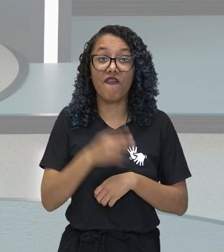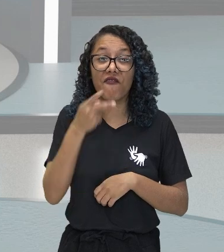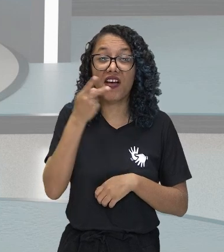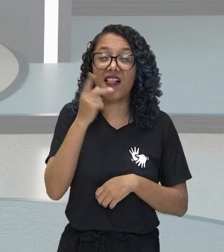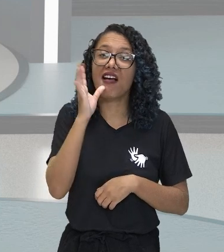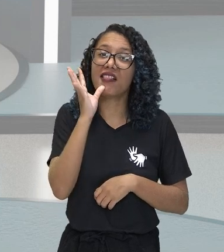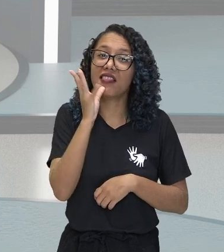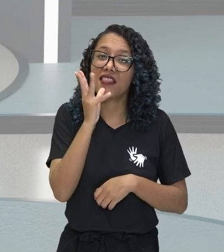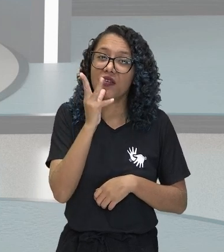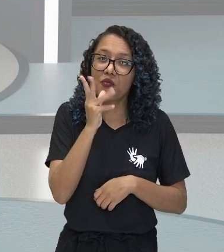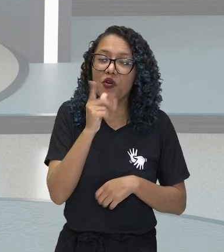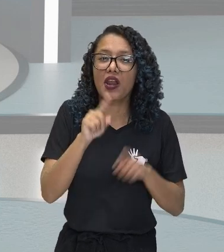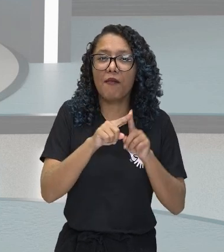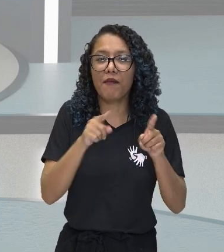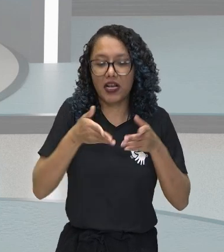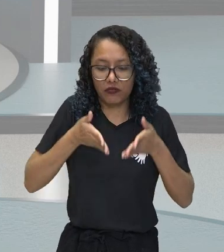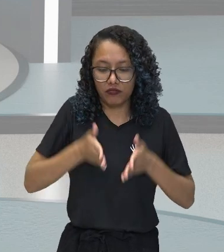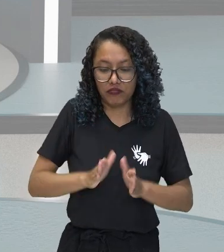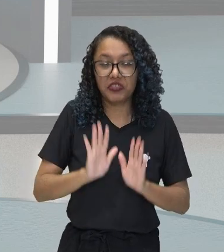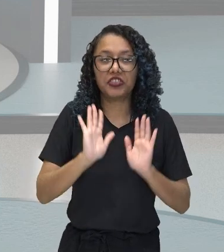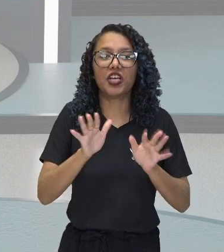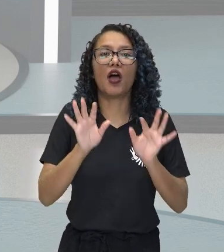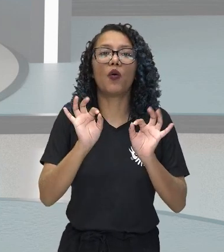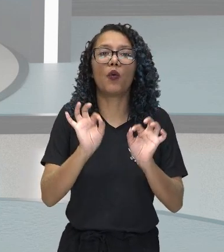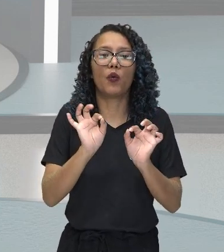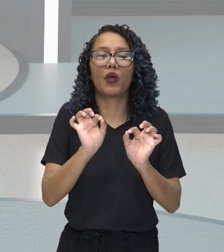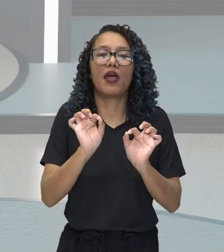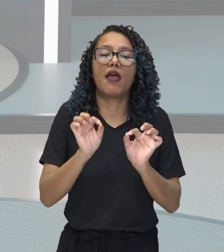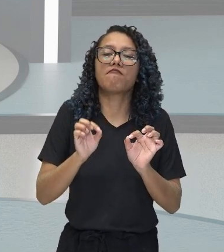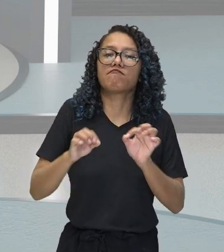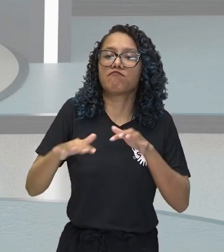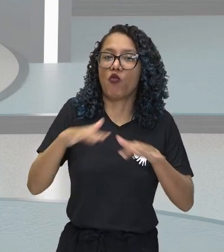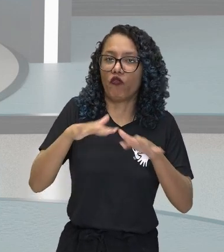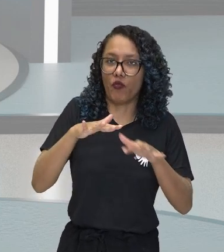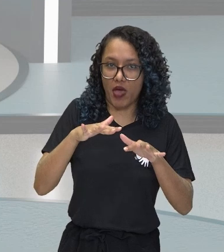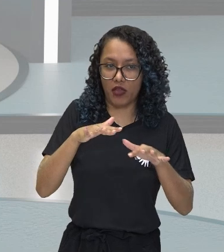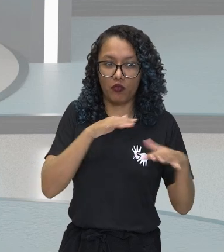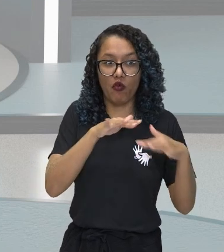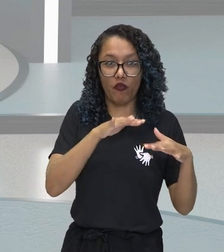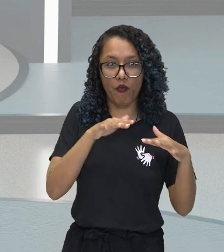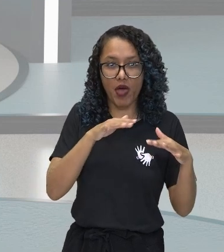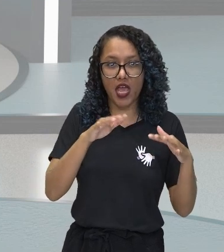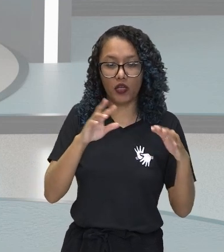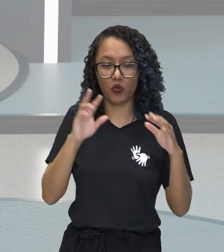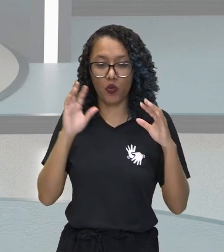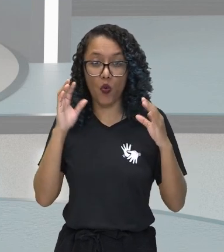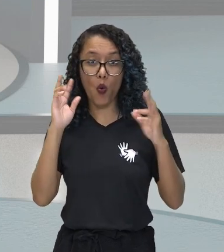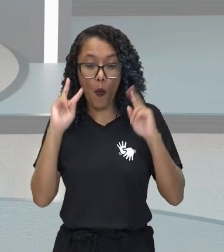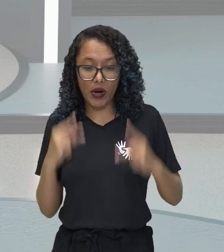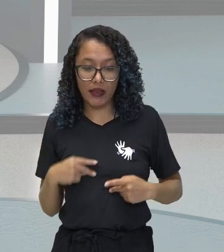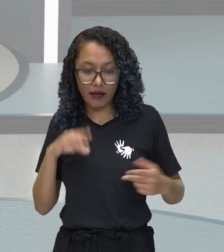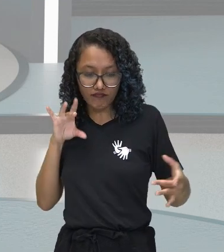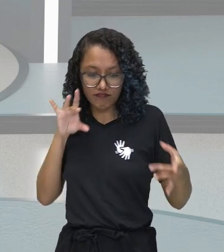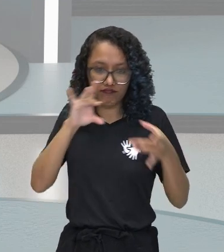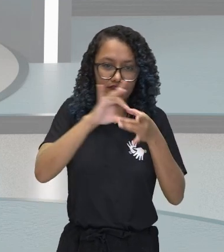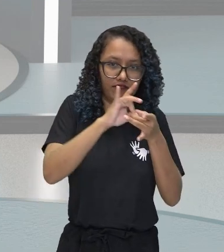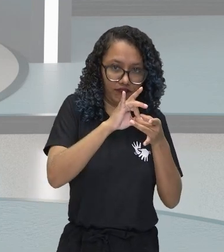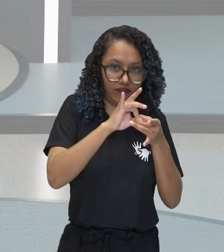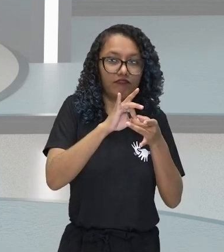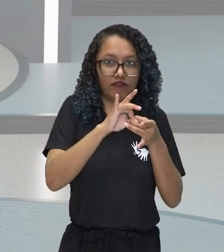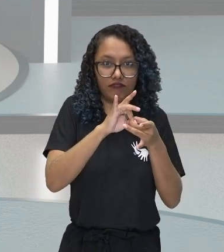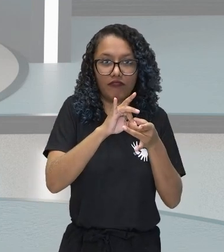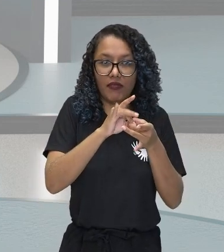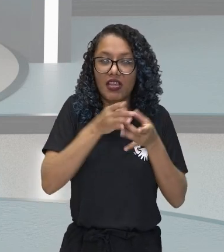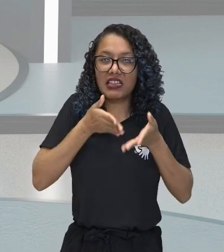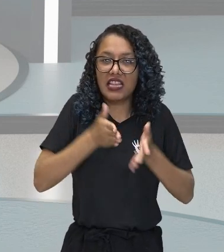se movimentando. Então, o movimento é inerente ao ser humano, né? Então, a dança, ela vai nascendo dessa necessidade de